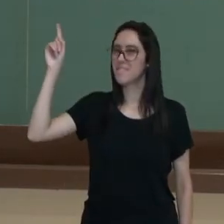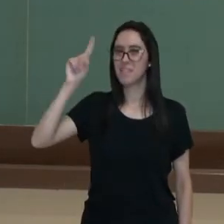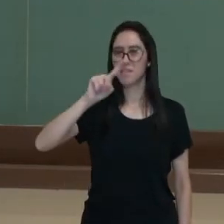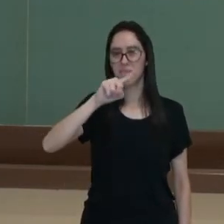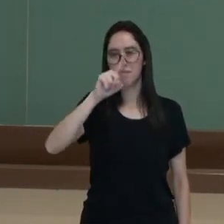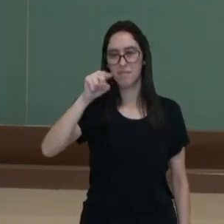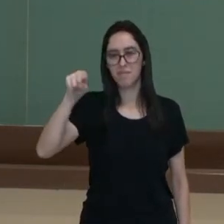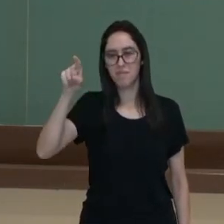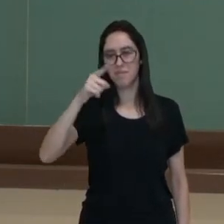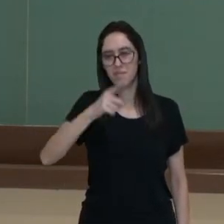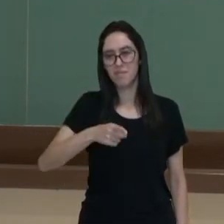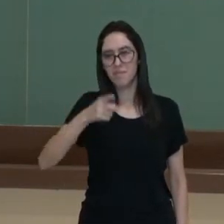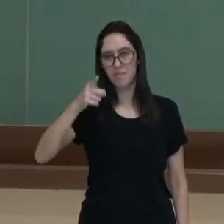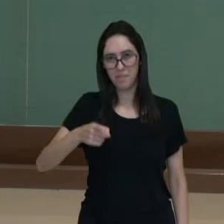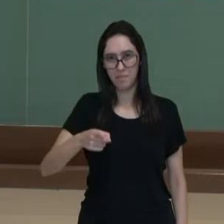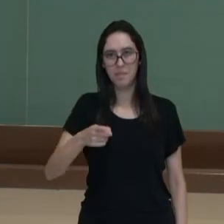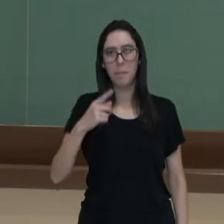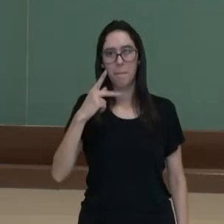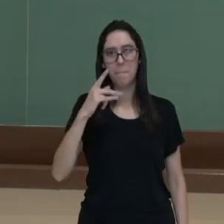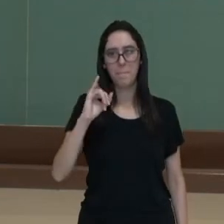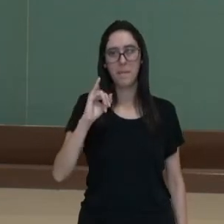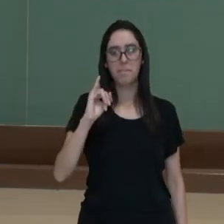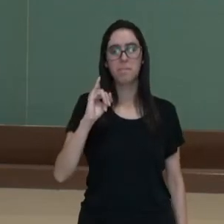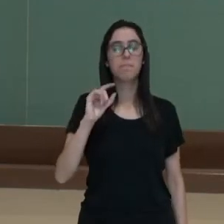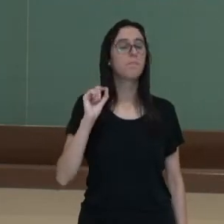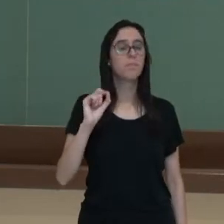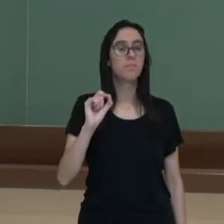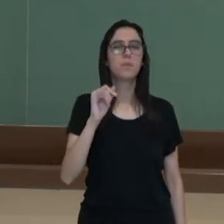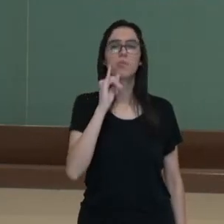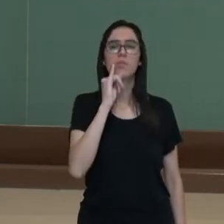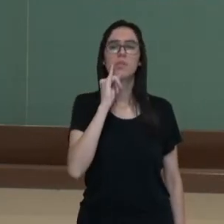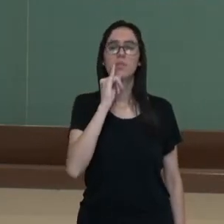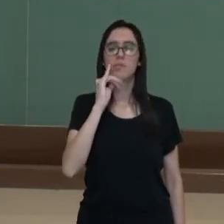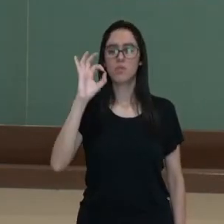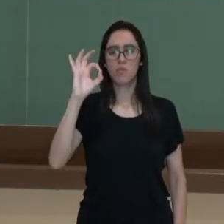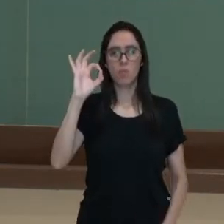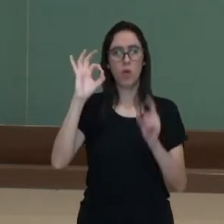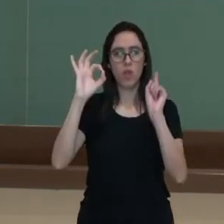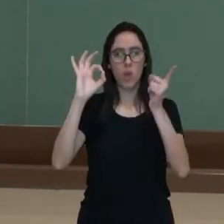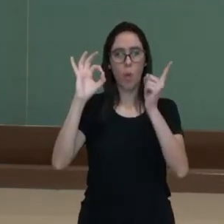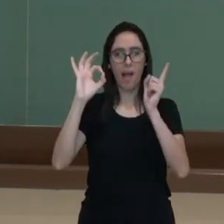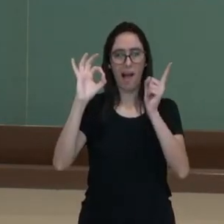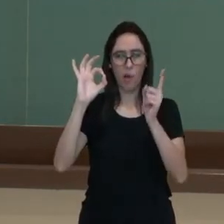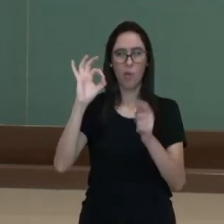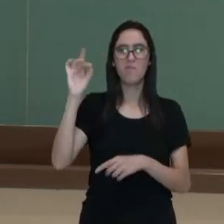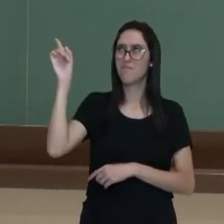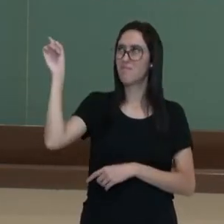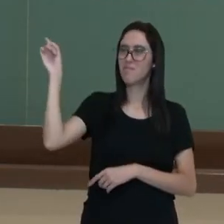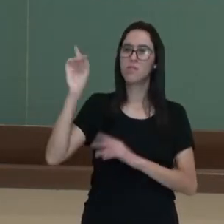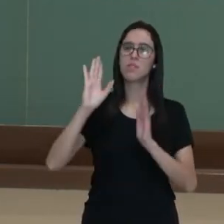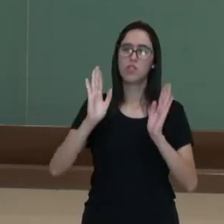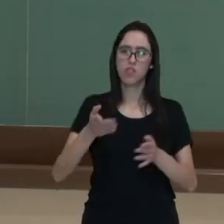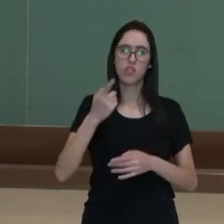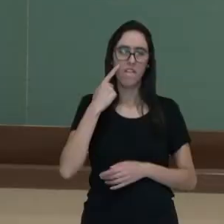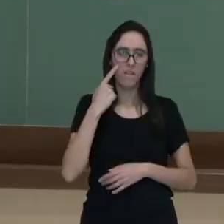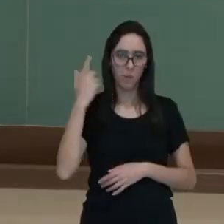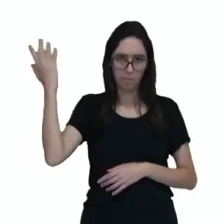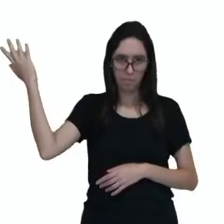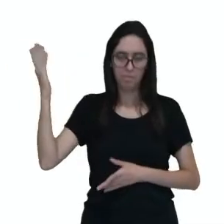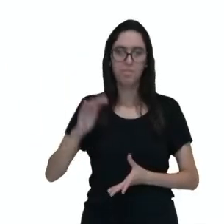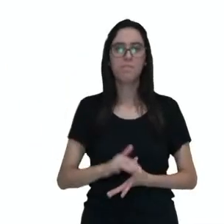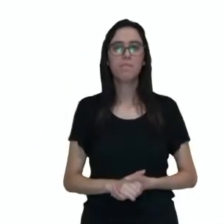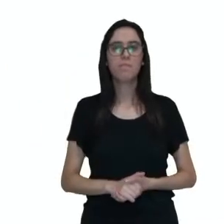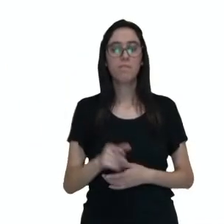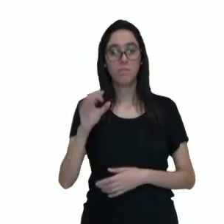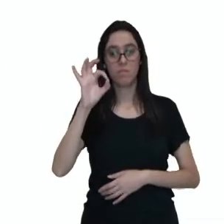grupo dos esquisitões aí, ó. A moeda de R$1. Você já viu uma moeda de R$1, né? Muito bem. Ela